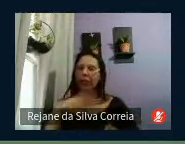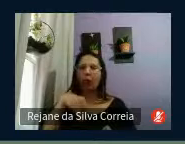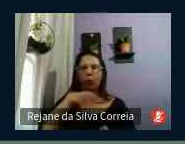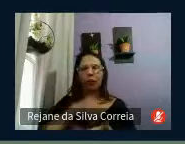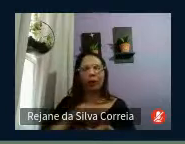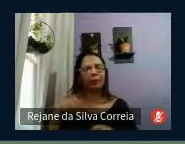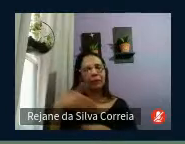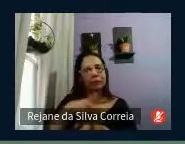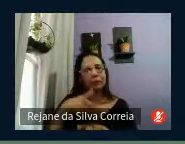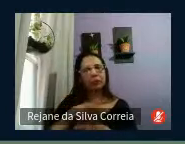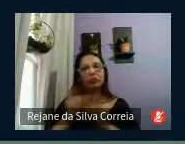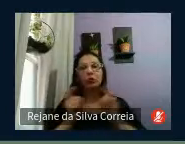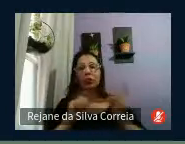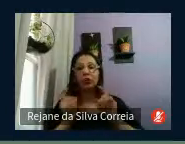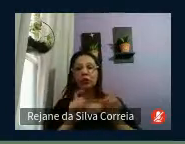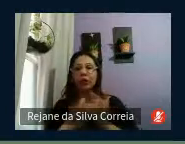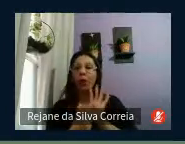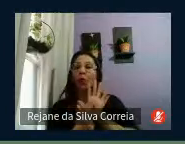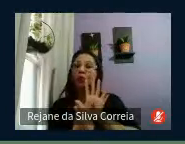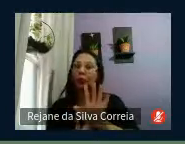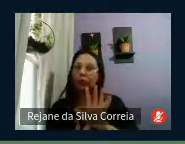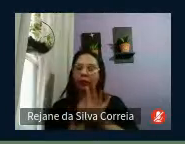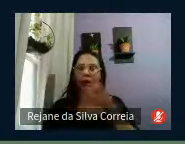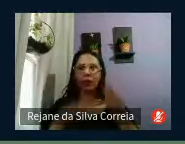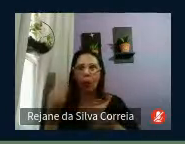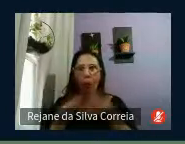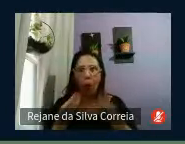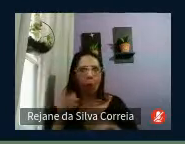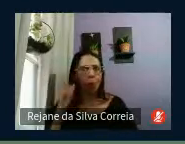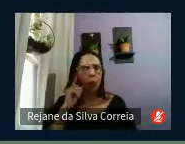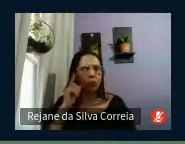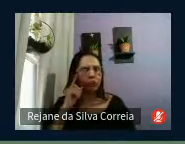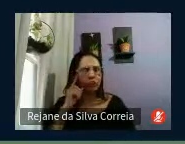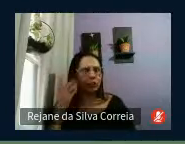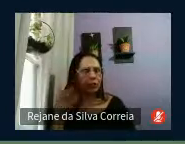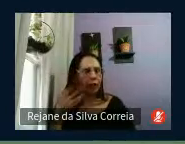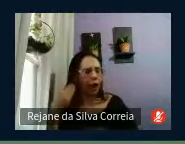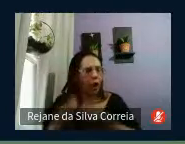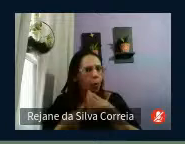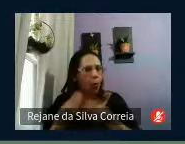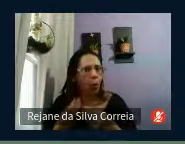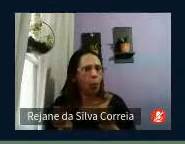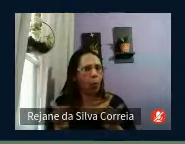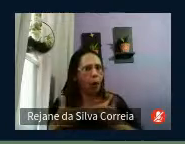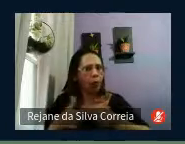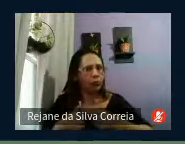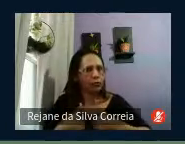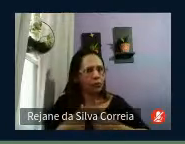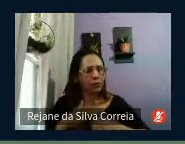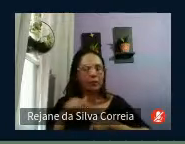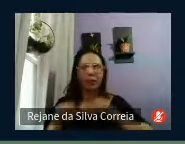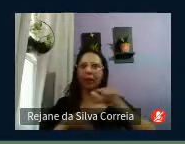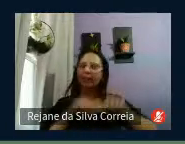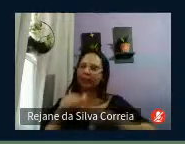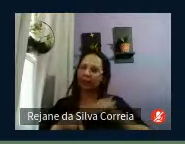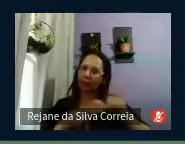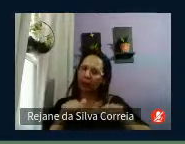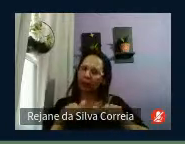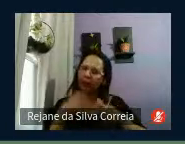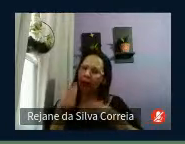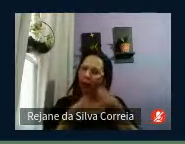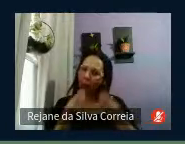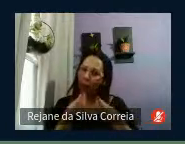eventos, transmitindo para eles como é a rotina, a prática, a ação do autista e do TDAH, para que outros alunos também